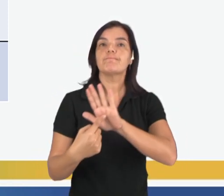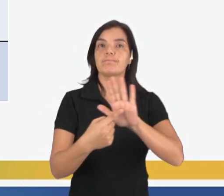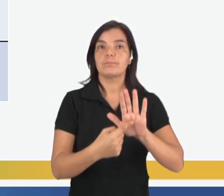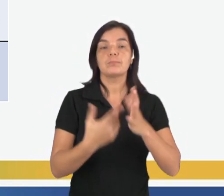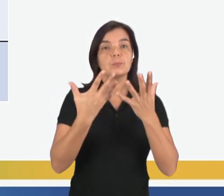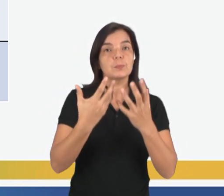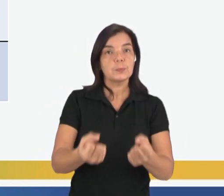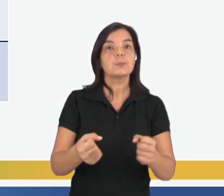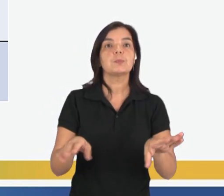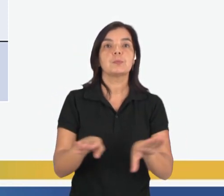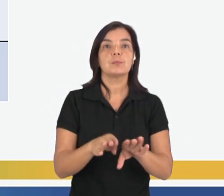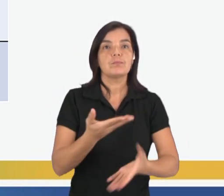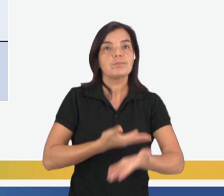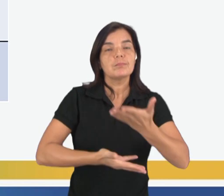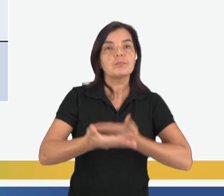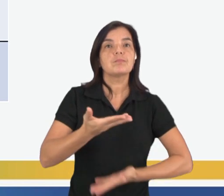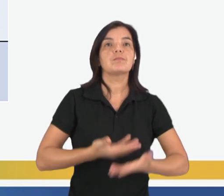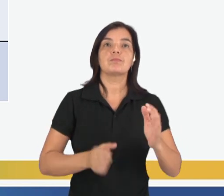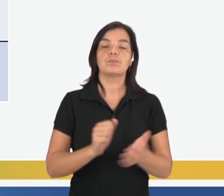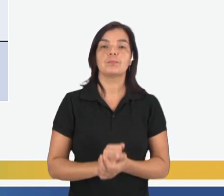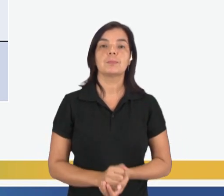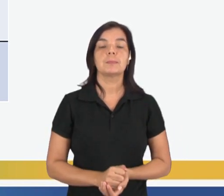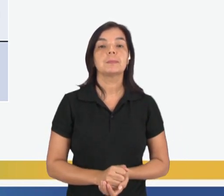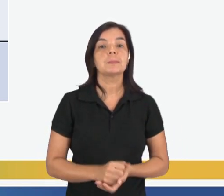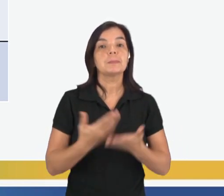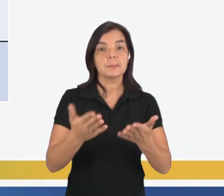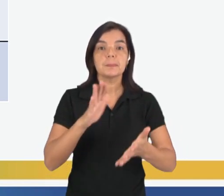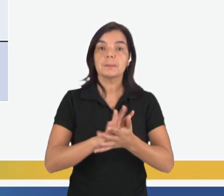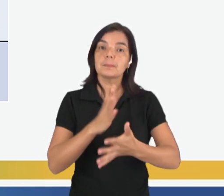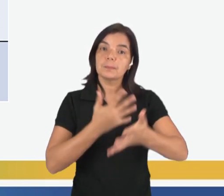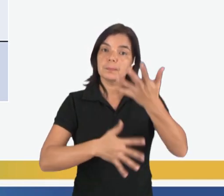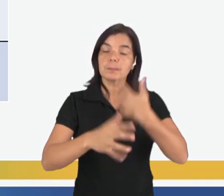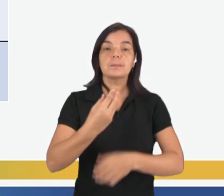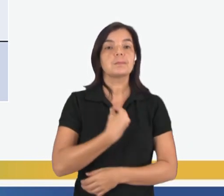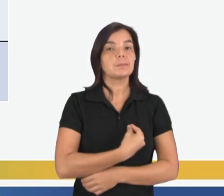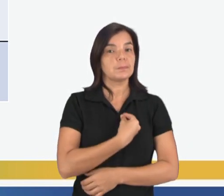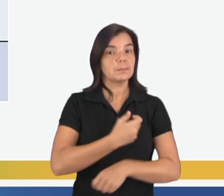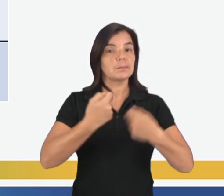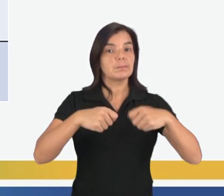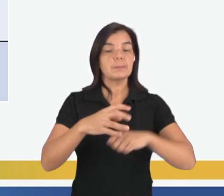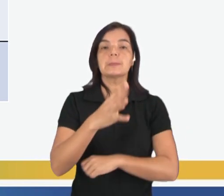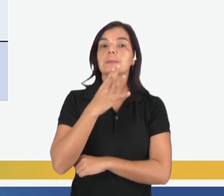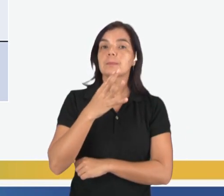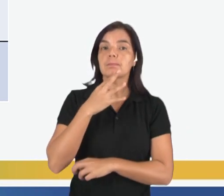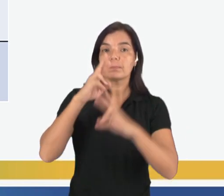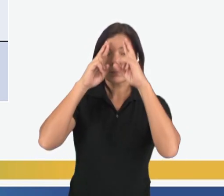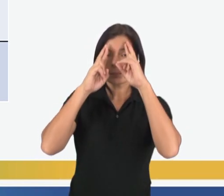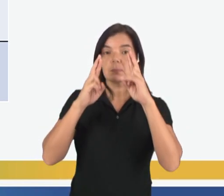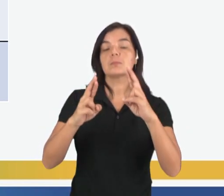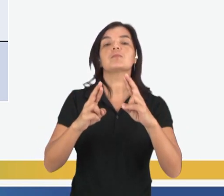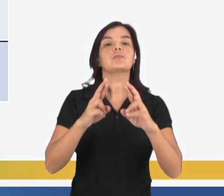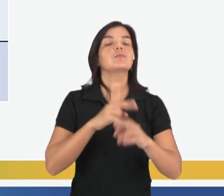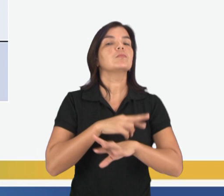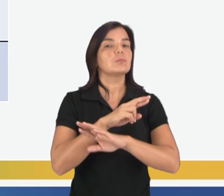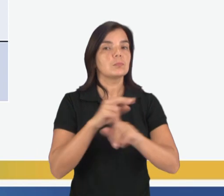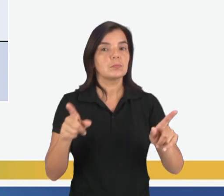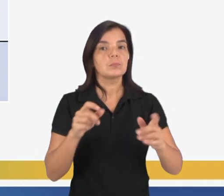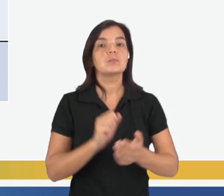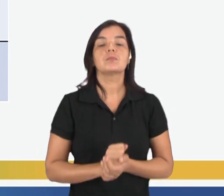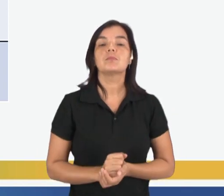sua aceitação compartilhada. Então, nas celebrações a gente precisa conhecer, respeitar a